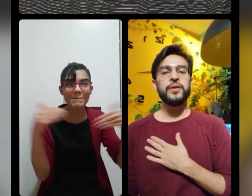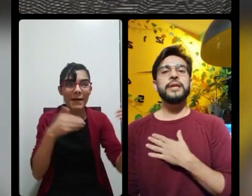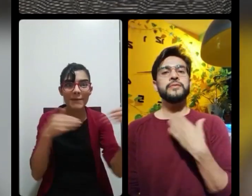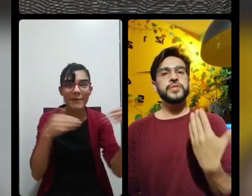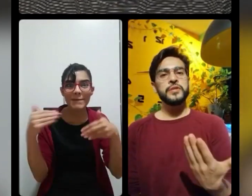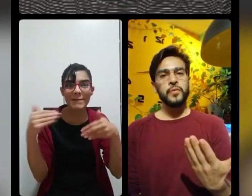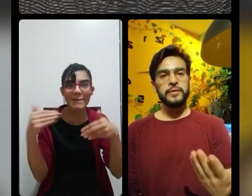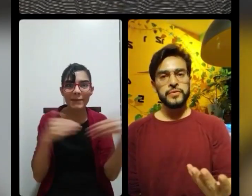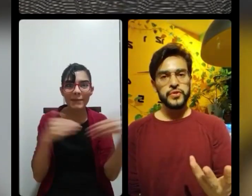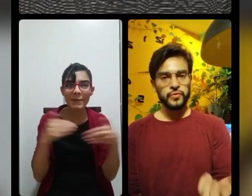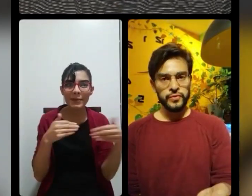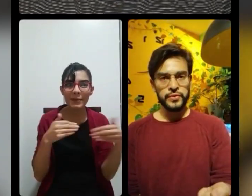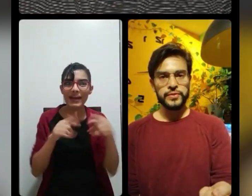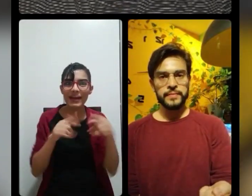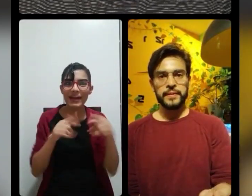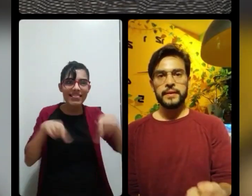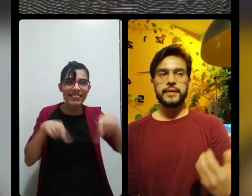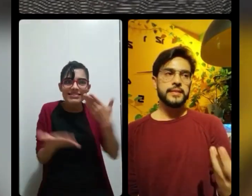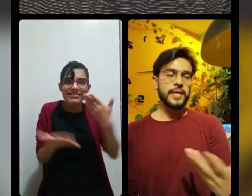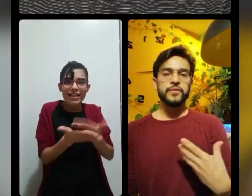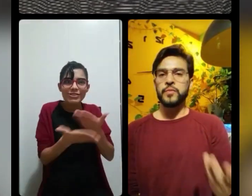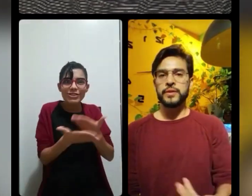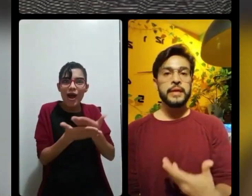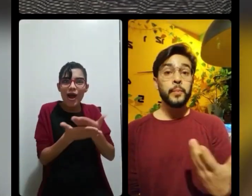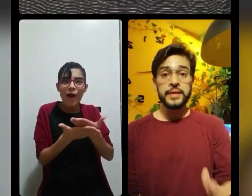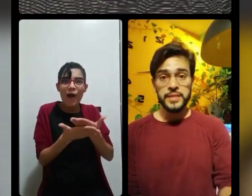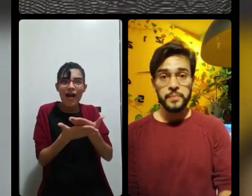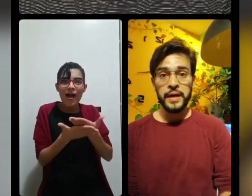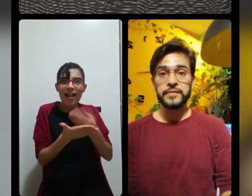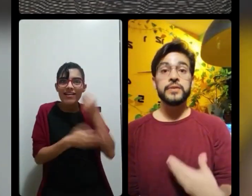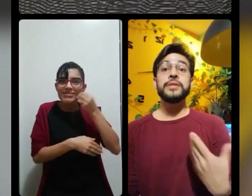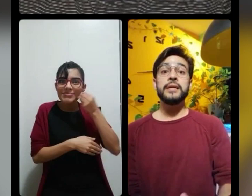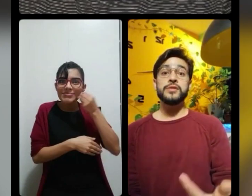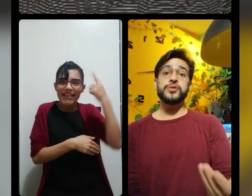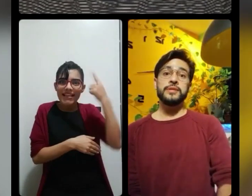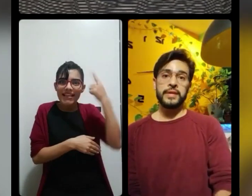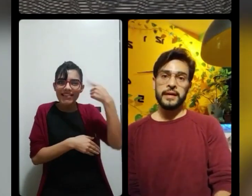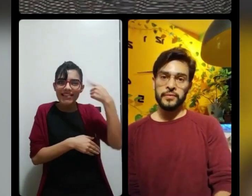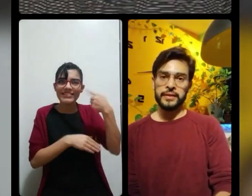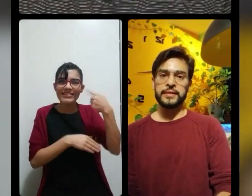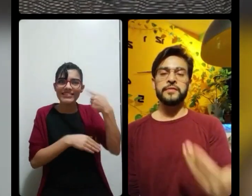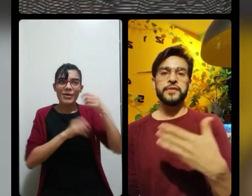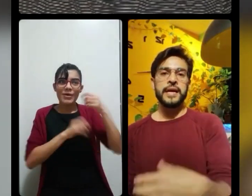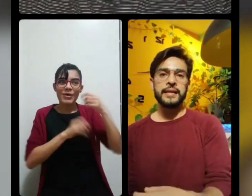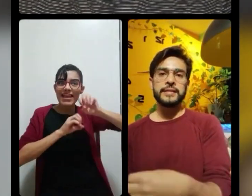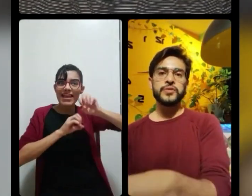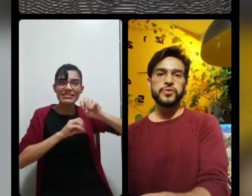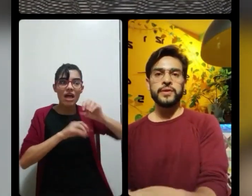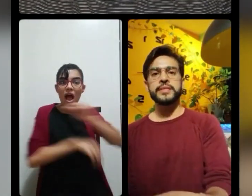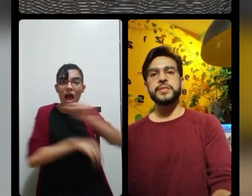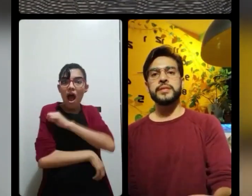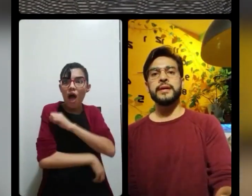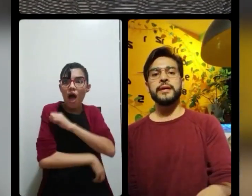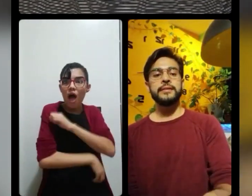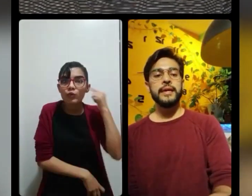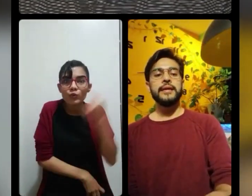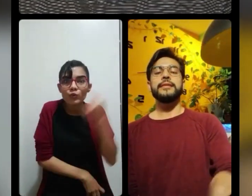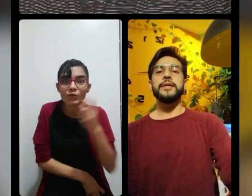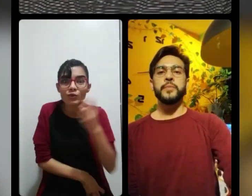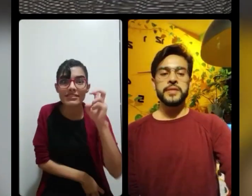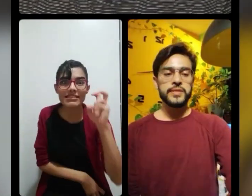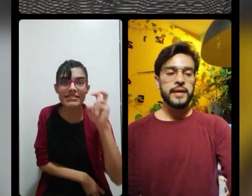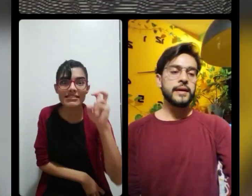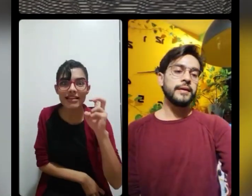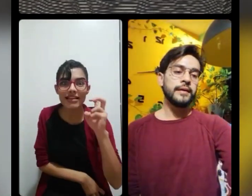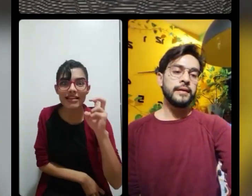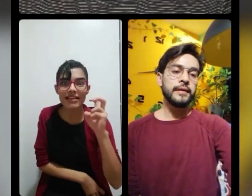língua espanhola e eram 5 alunos surdos, que, de certo modo, não participavam, não interagiam na aula. Então, foi dali que surgiu a necessidade